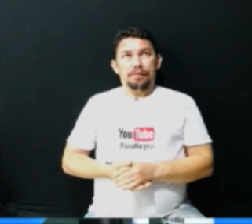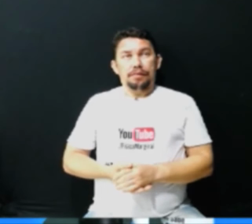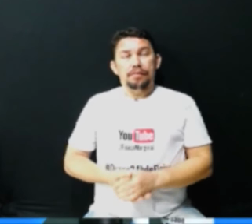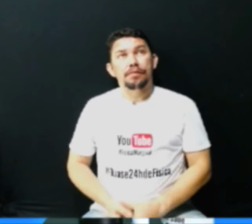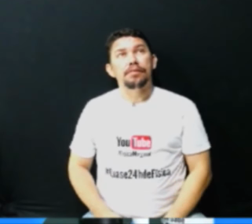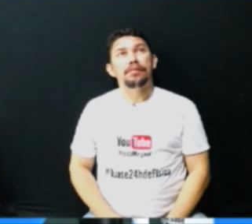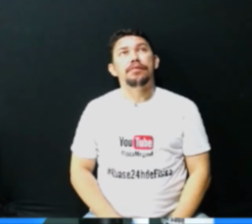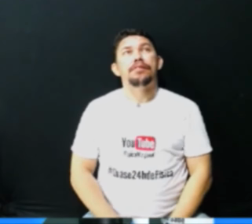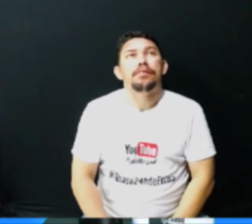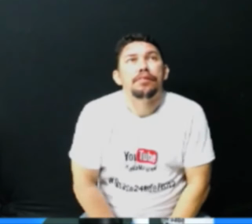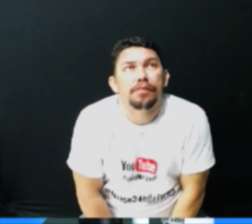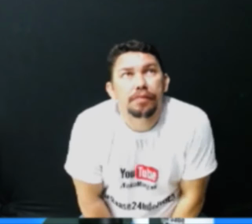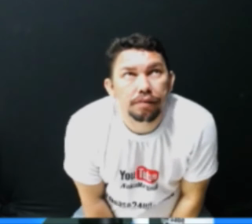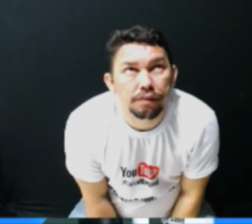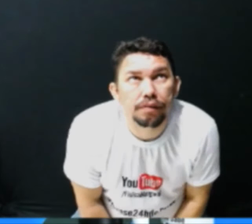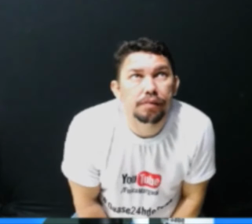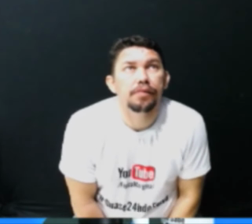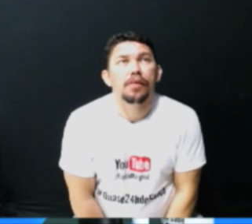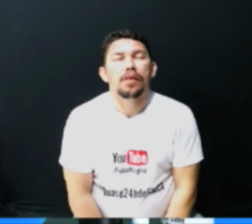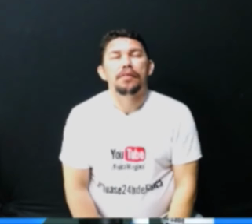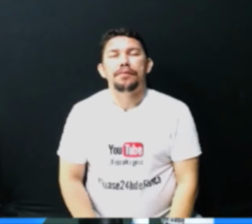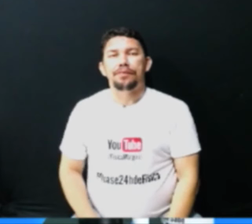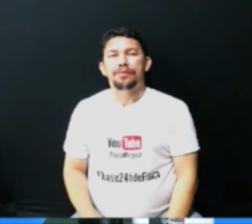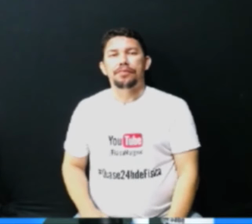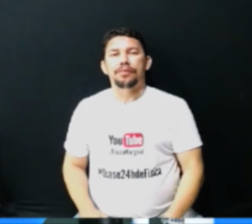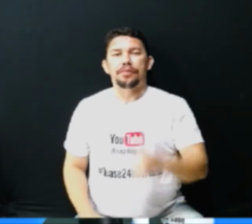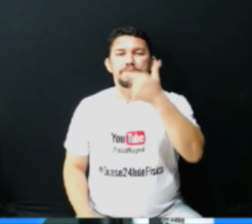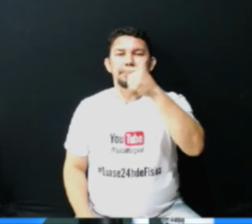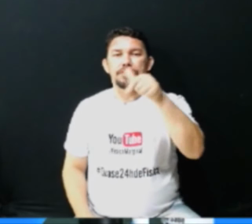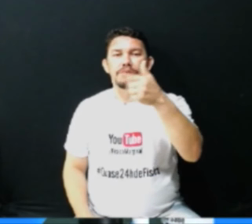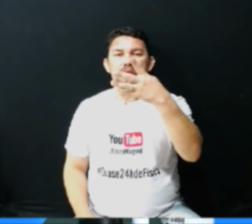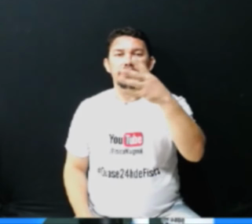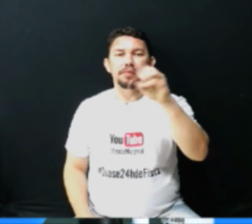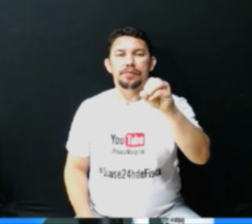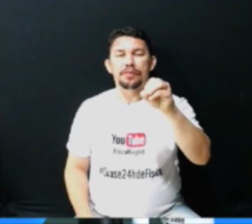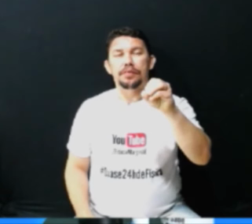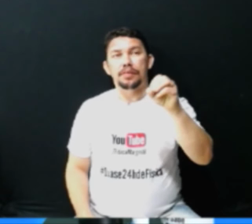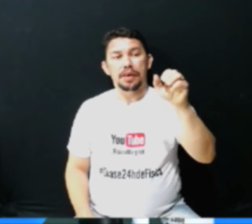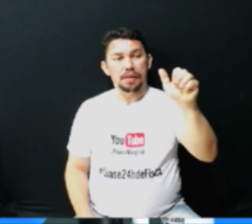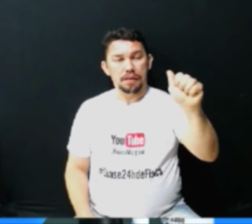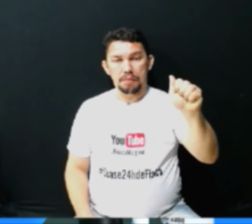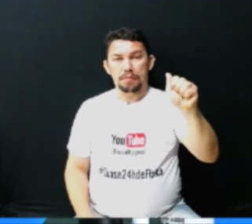Pronto, 2,40 amperes aí, uma lâmpada ligada. Vou ligar agora a segunda lâmpada.